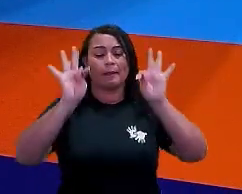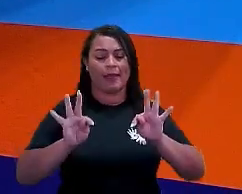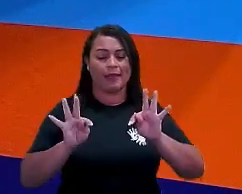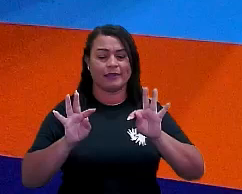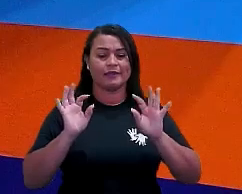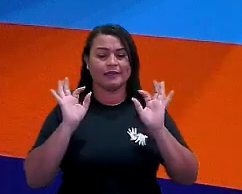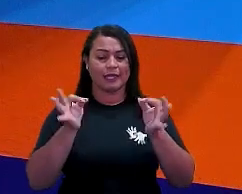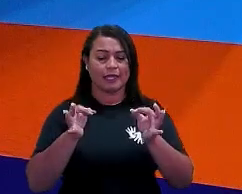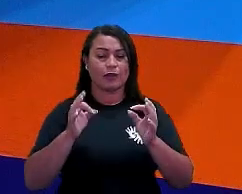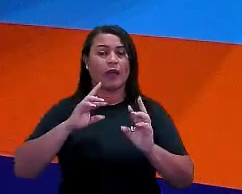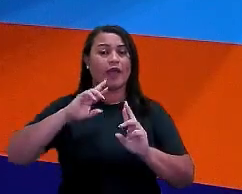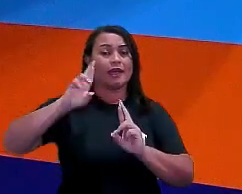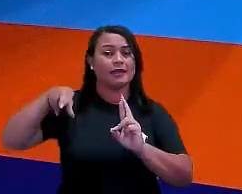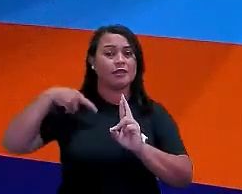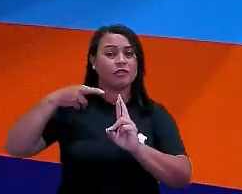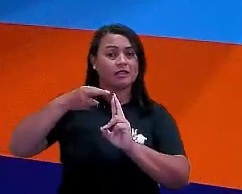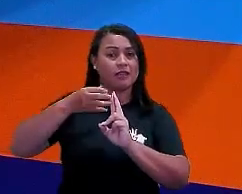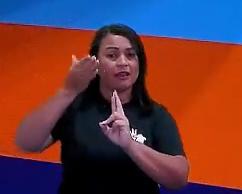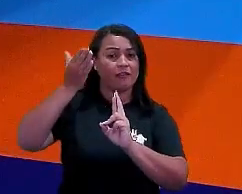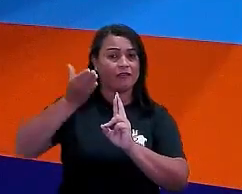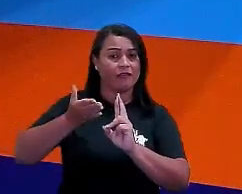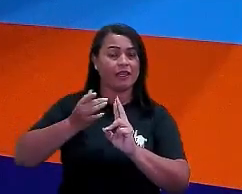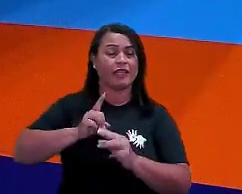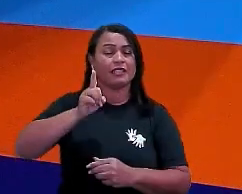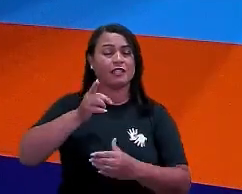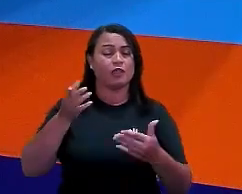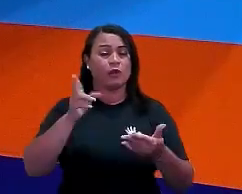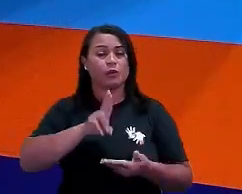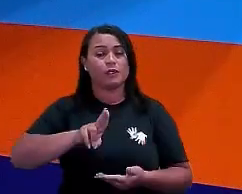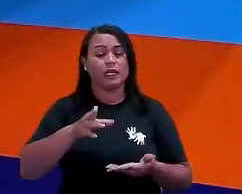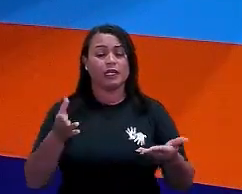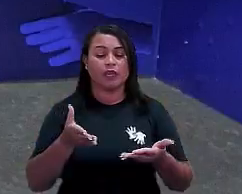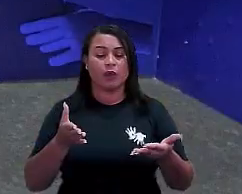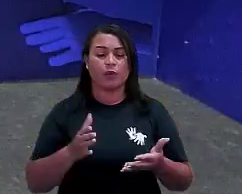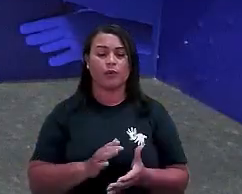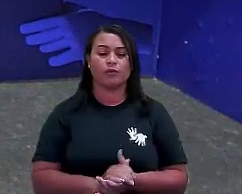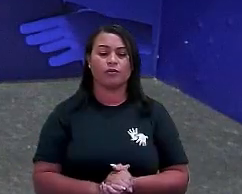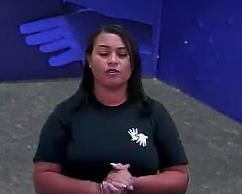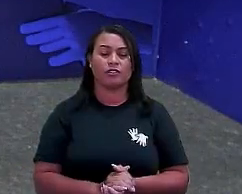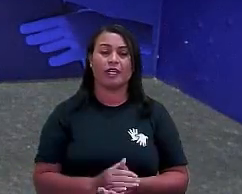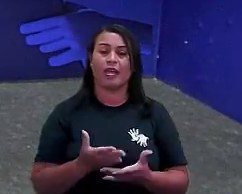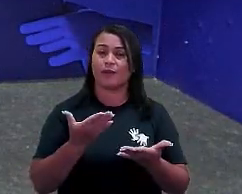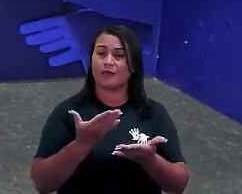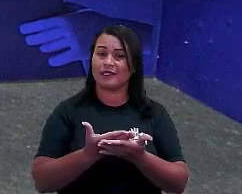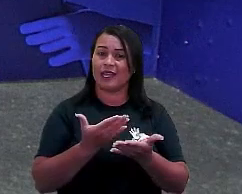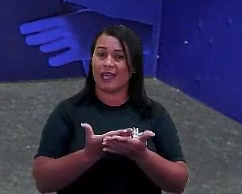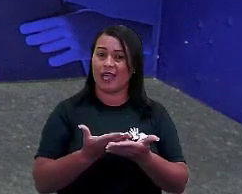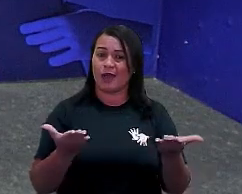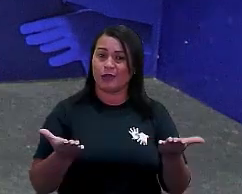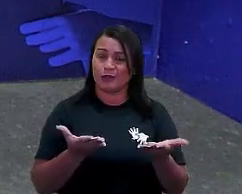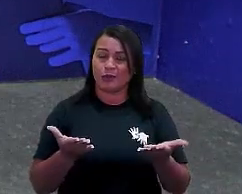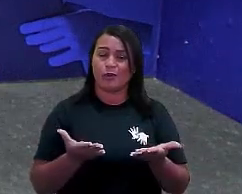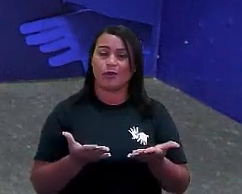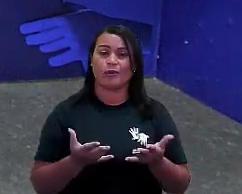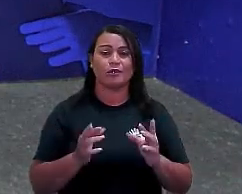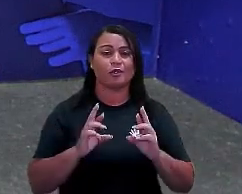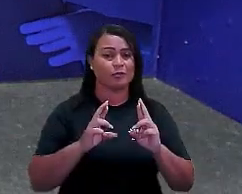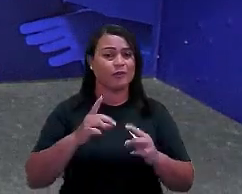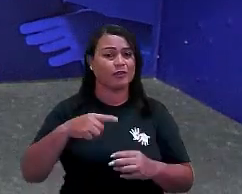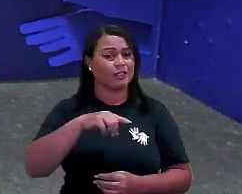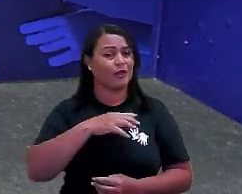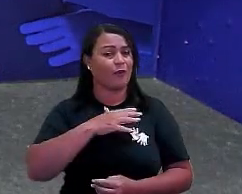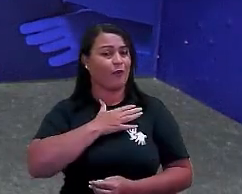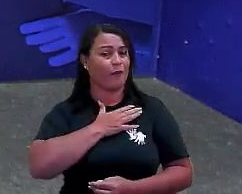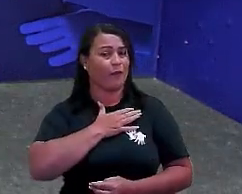certo? Essas foram as nossas referências utilizadas hoje e essa foi a nossa aula de hoje. Eu espero que você